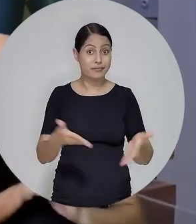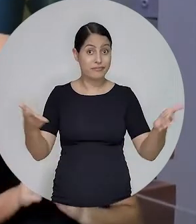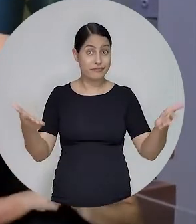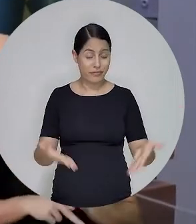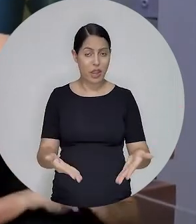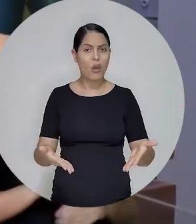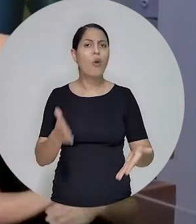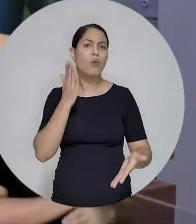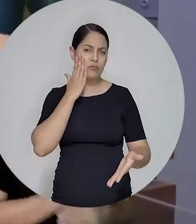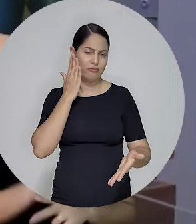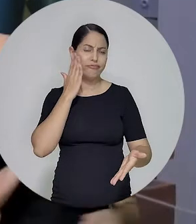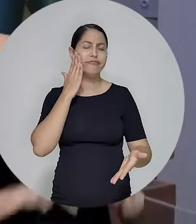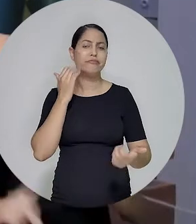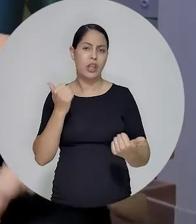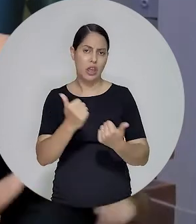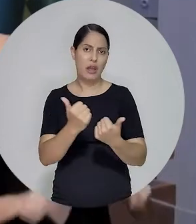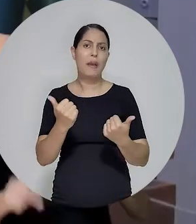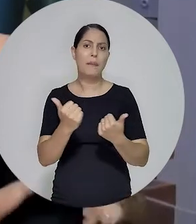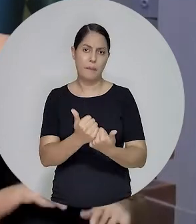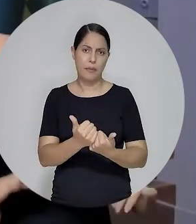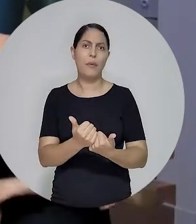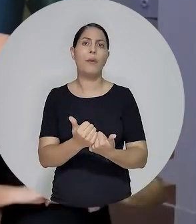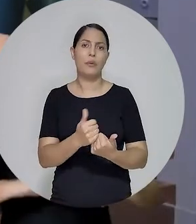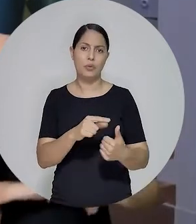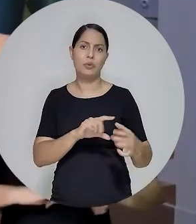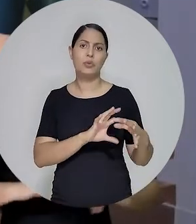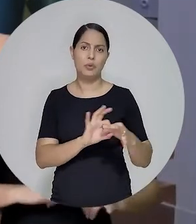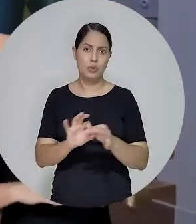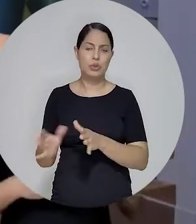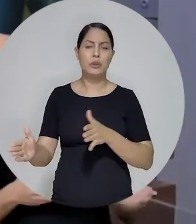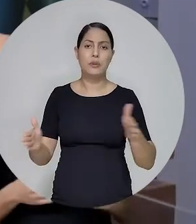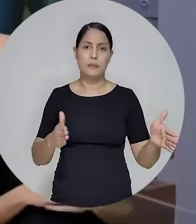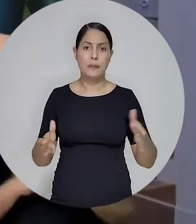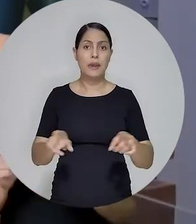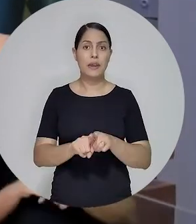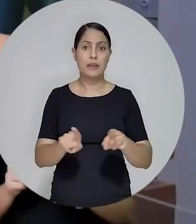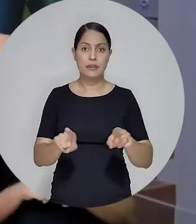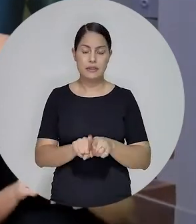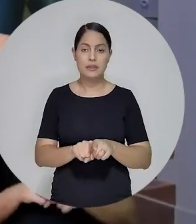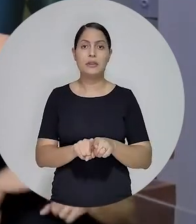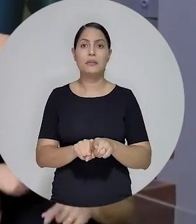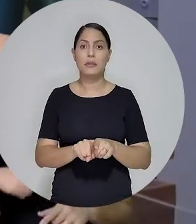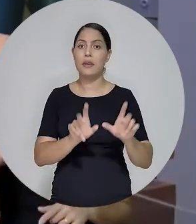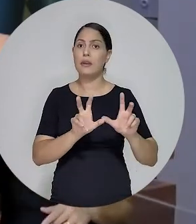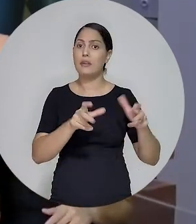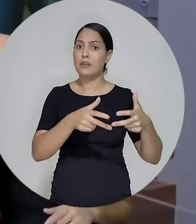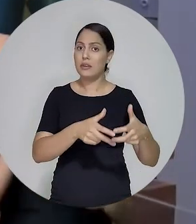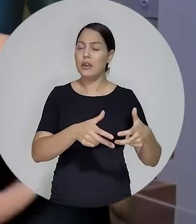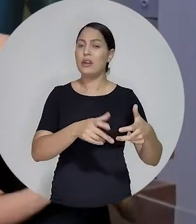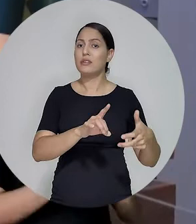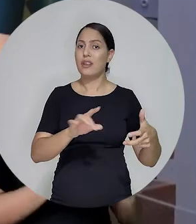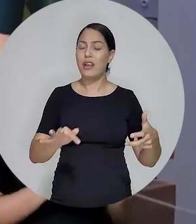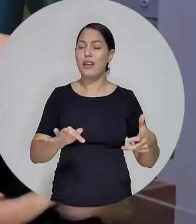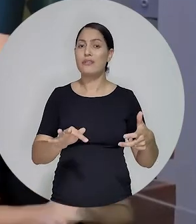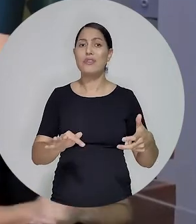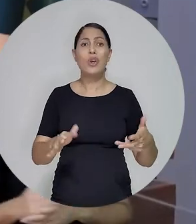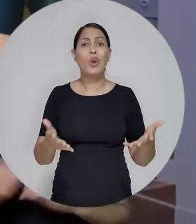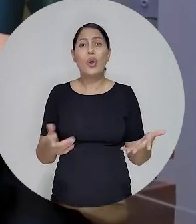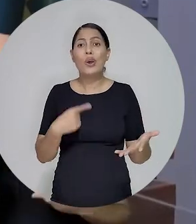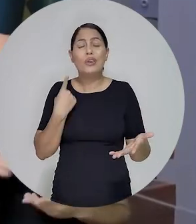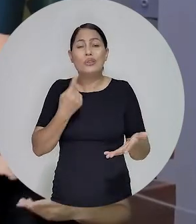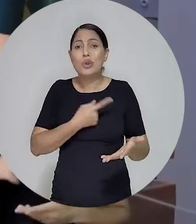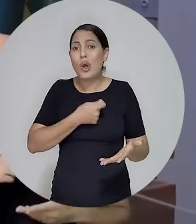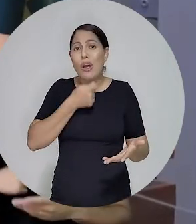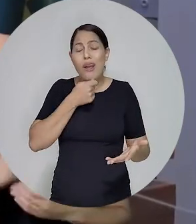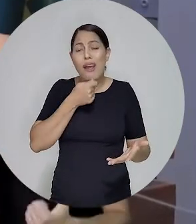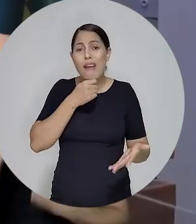Ocorre que até hoje, apesar do apoio desse mandato e da Câmara Legislativa, não